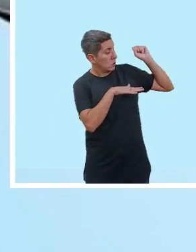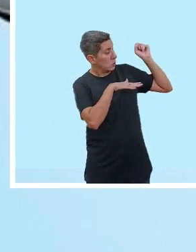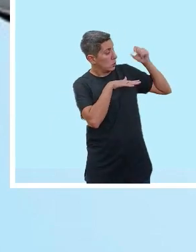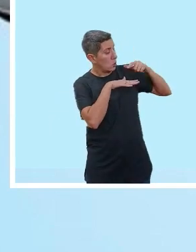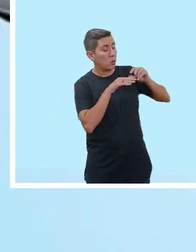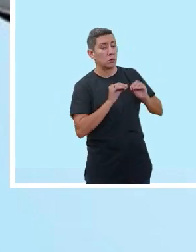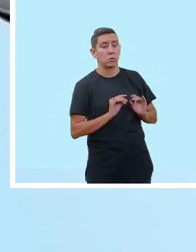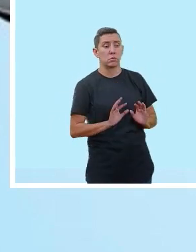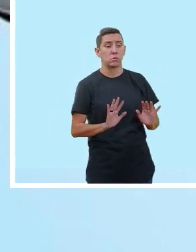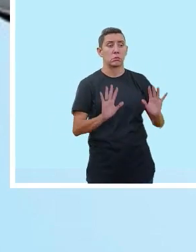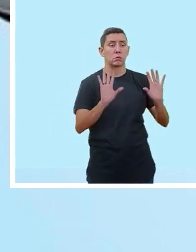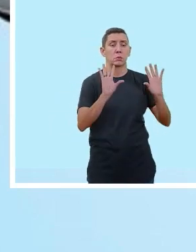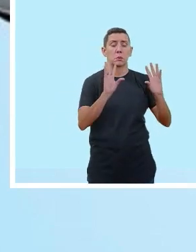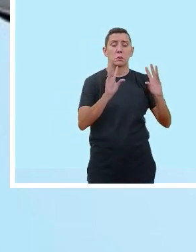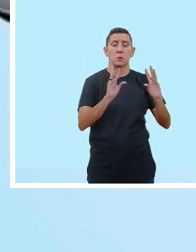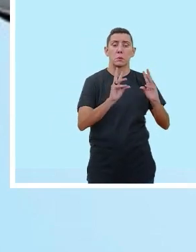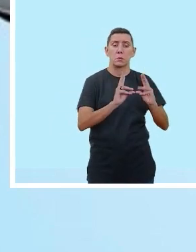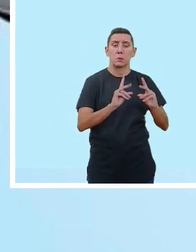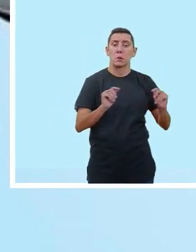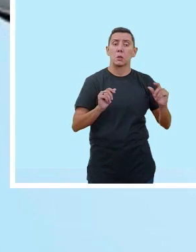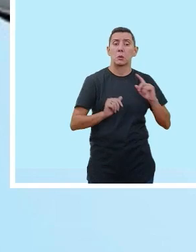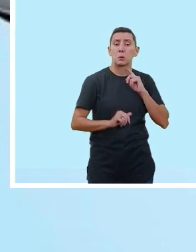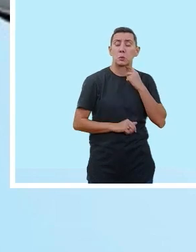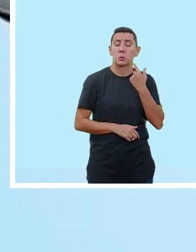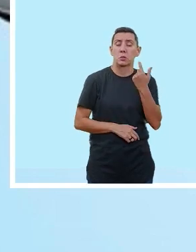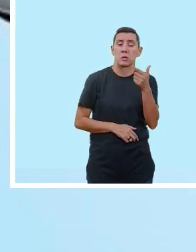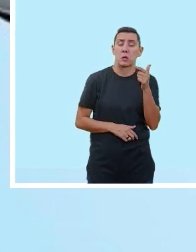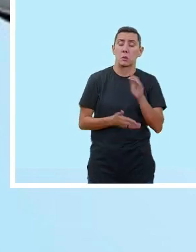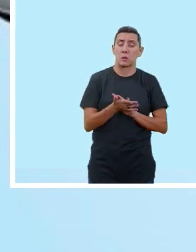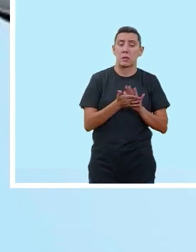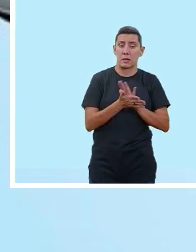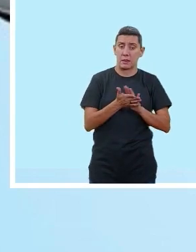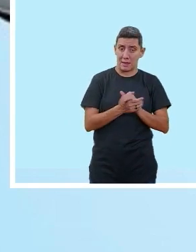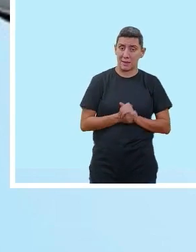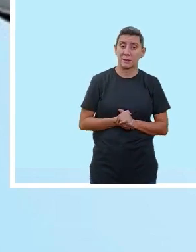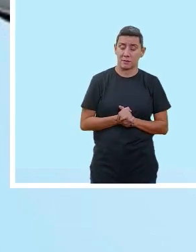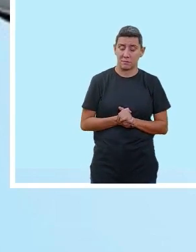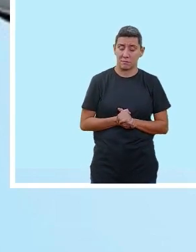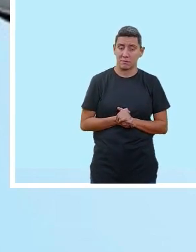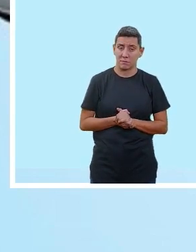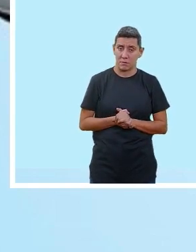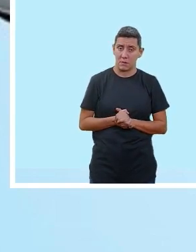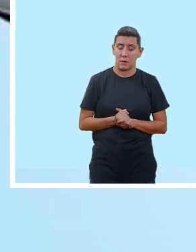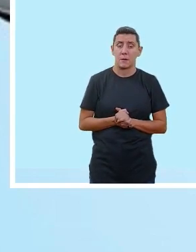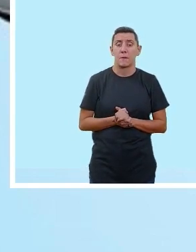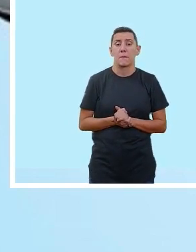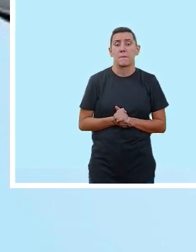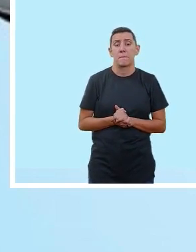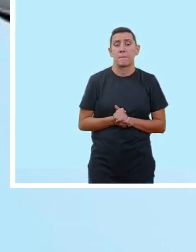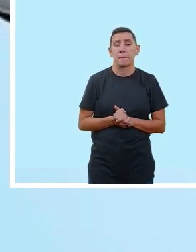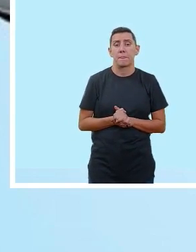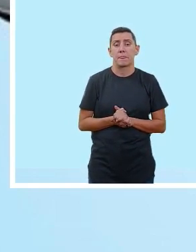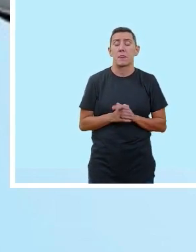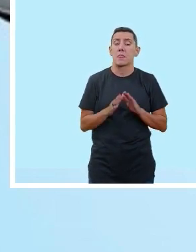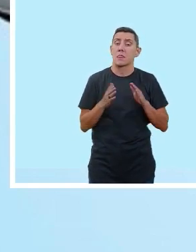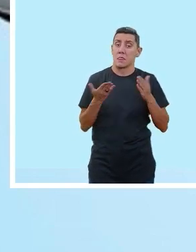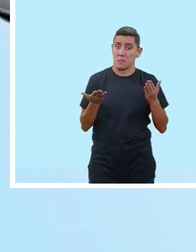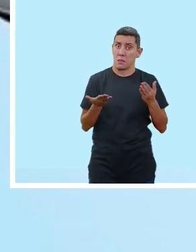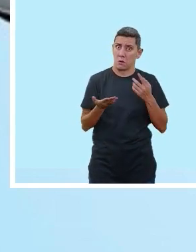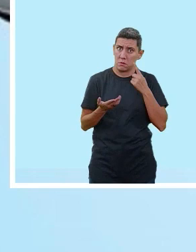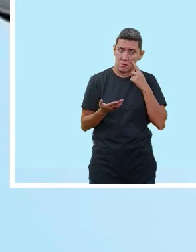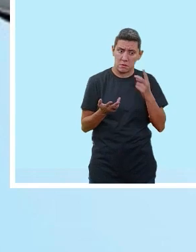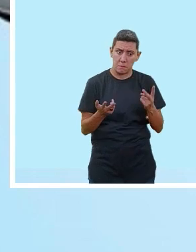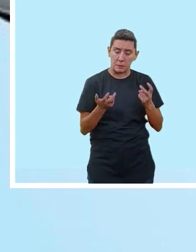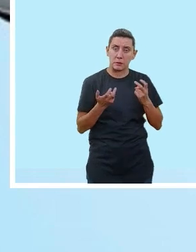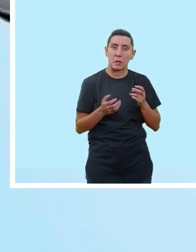mais de 10 toneladas de dióxido de carbono equivalente a isso, né? Então, realmente, você tem um